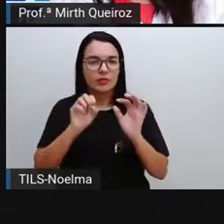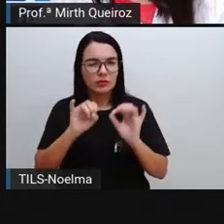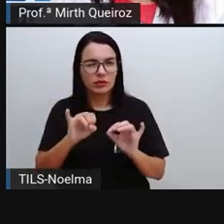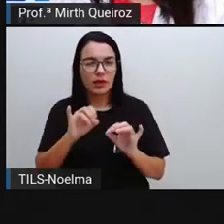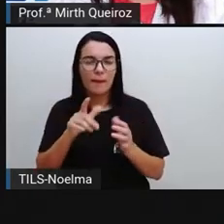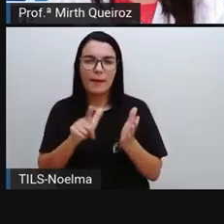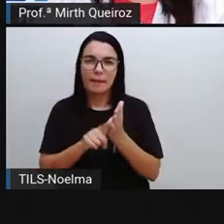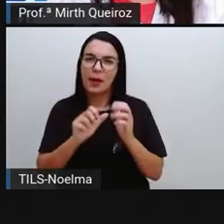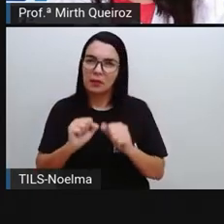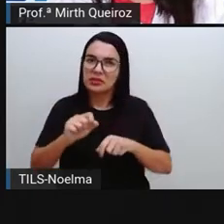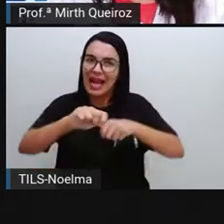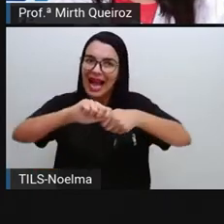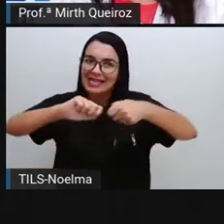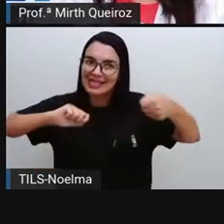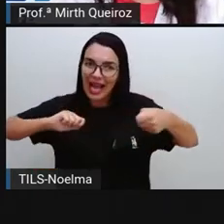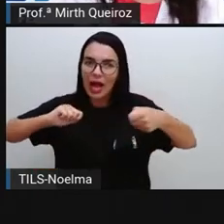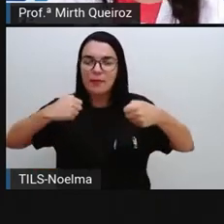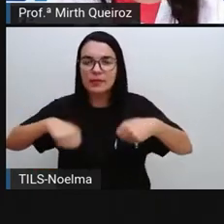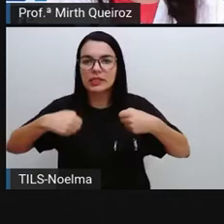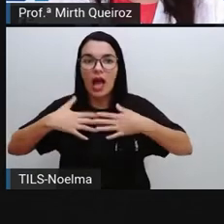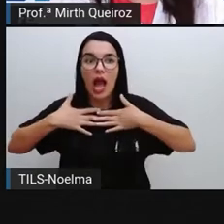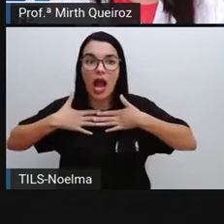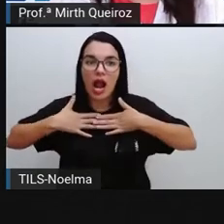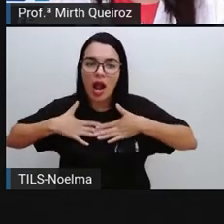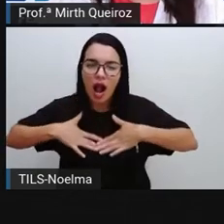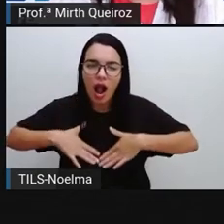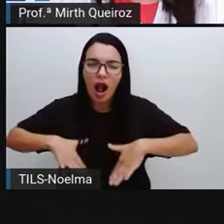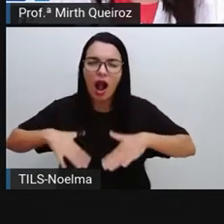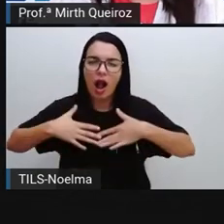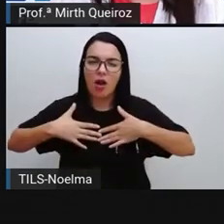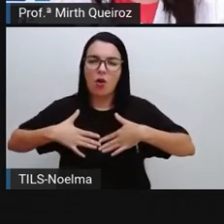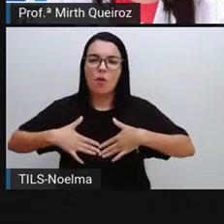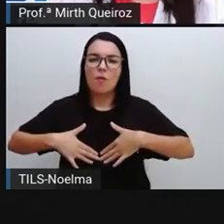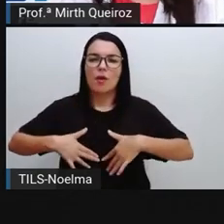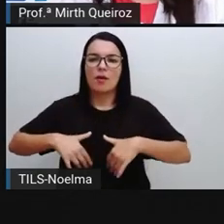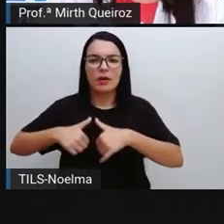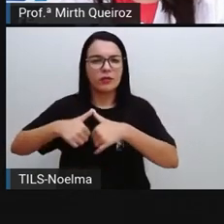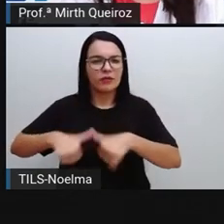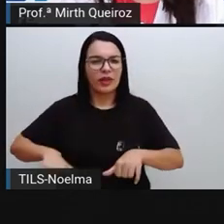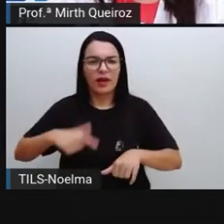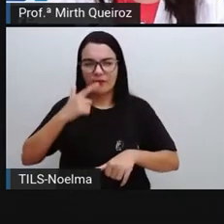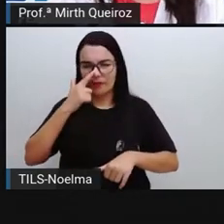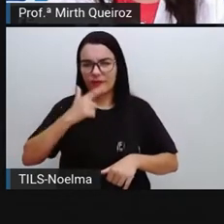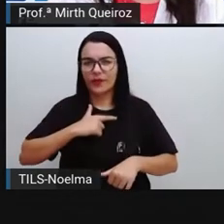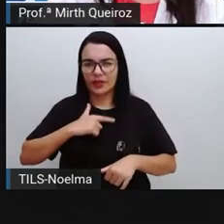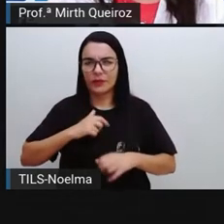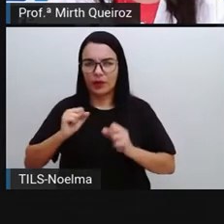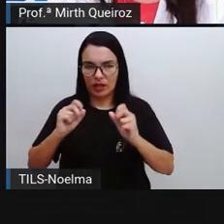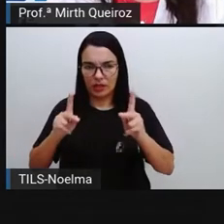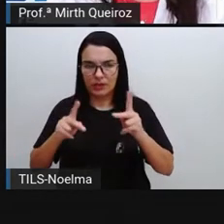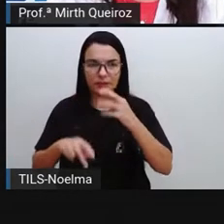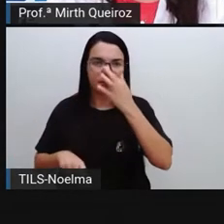pode rasgar. Ou então, você pode tirar de mau jeito ali e acabar ficando ruim. Ao